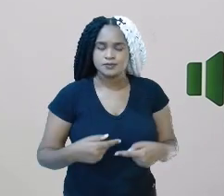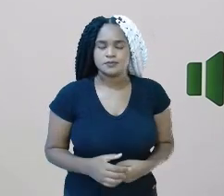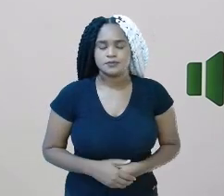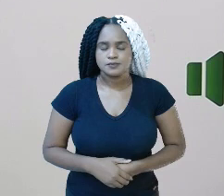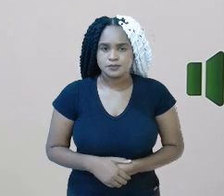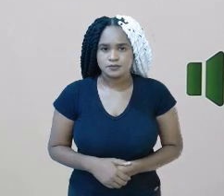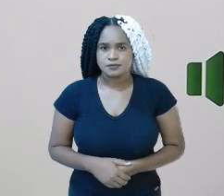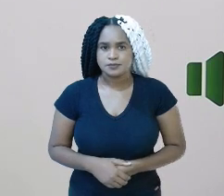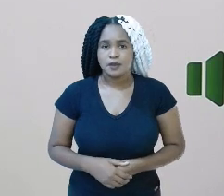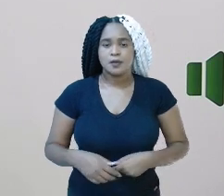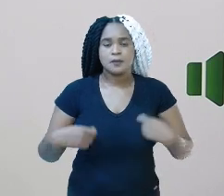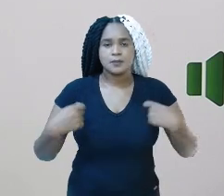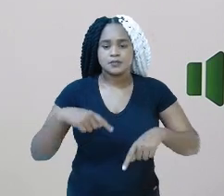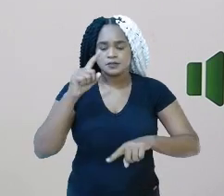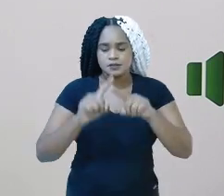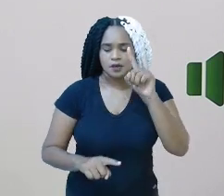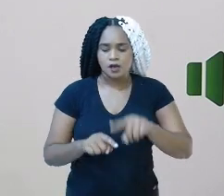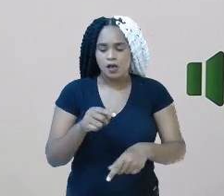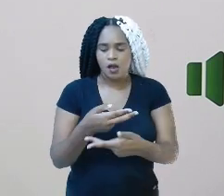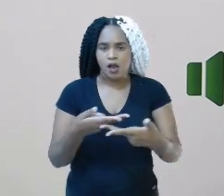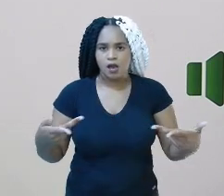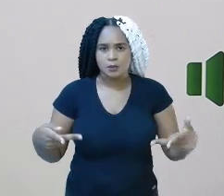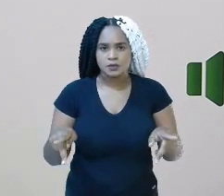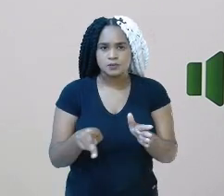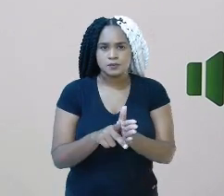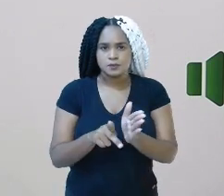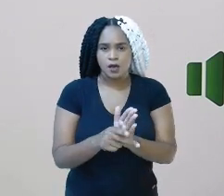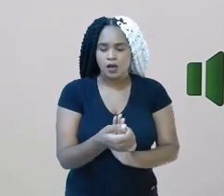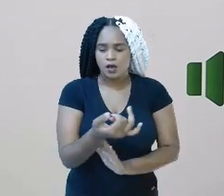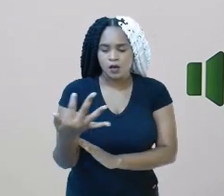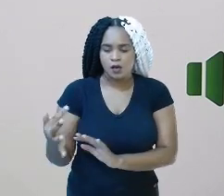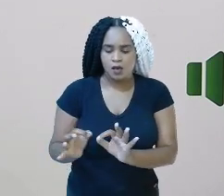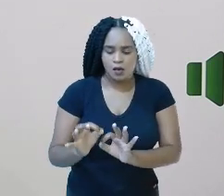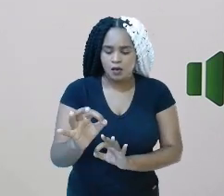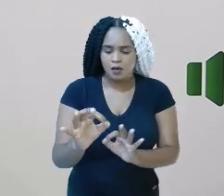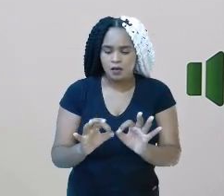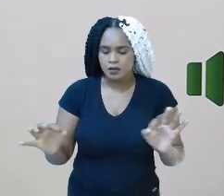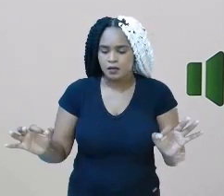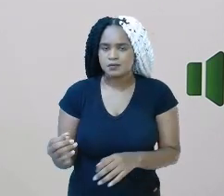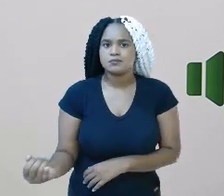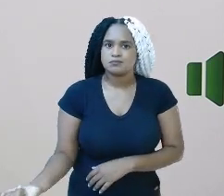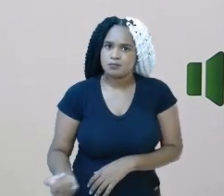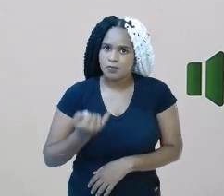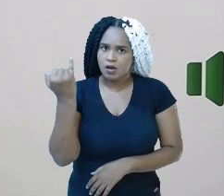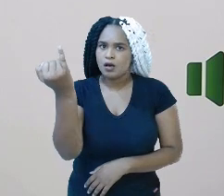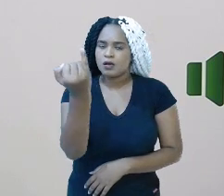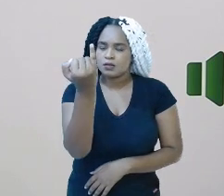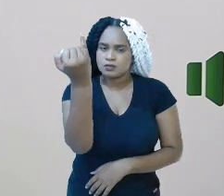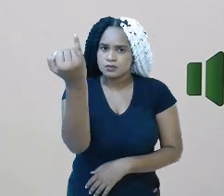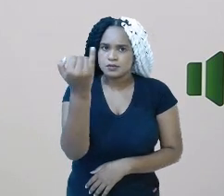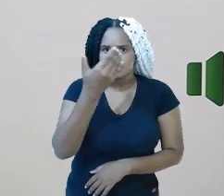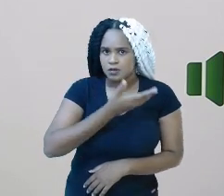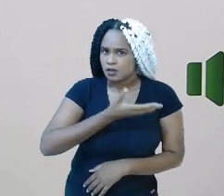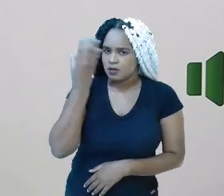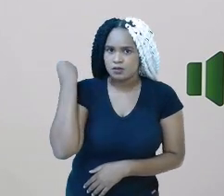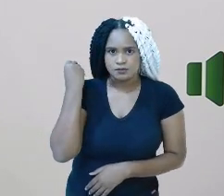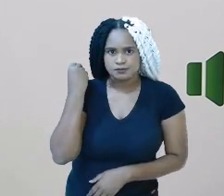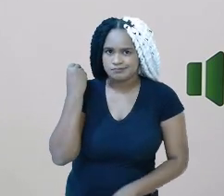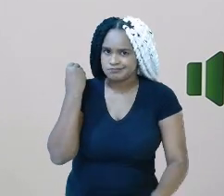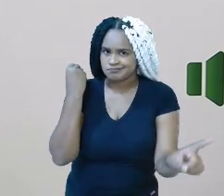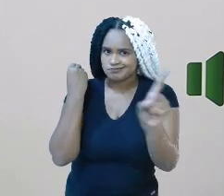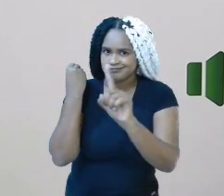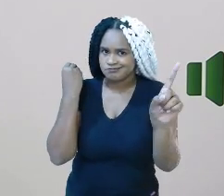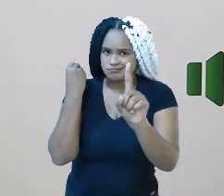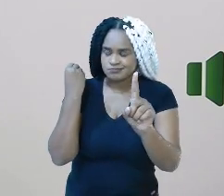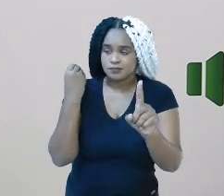eu preciso de um instrumento de medida também, tá? Importantíssimo isso, não esquece. Na